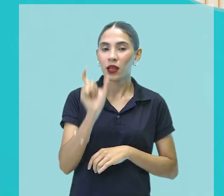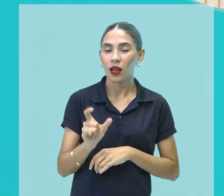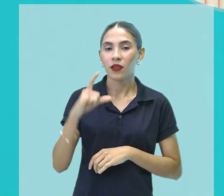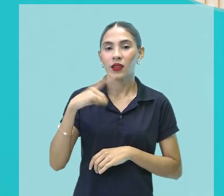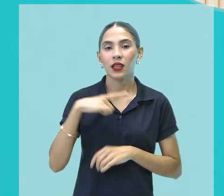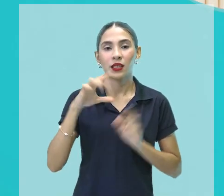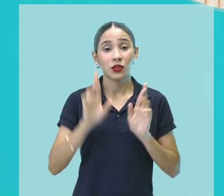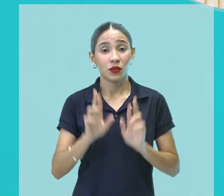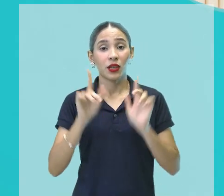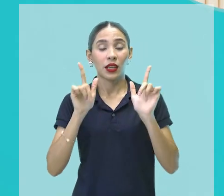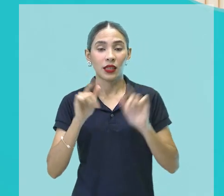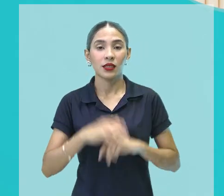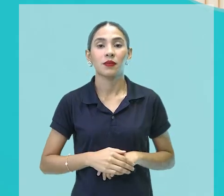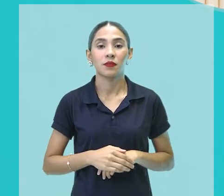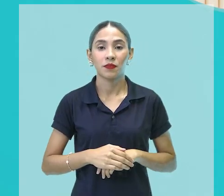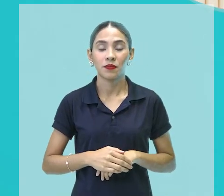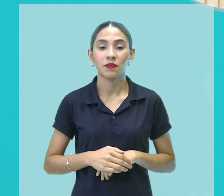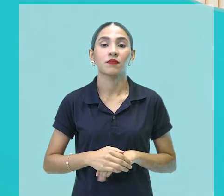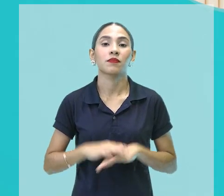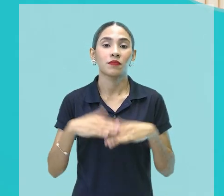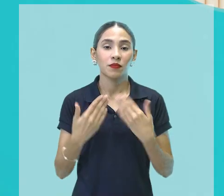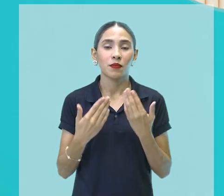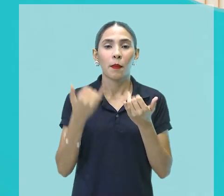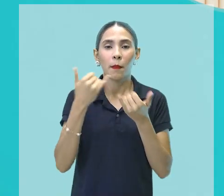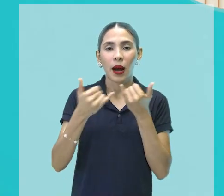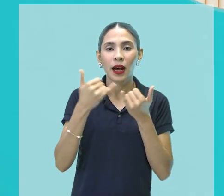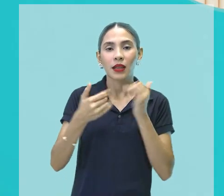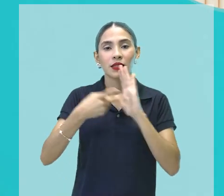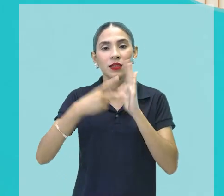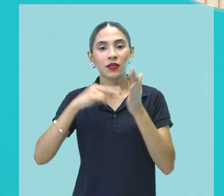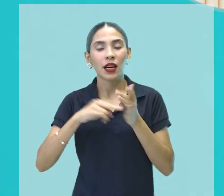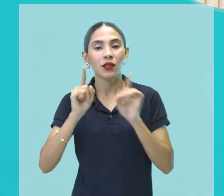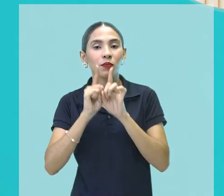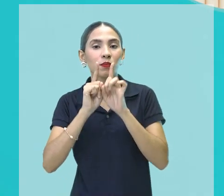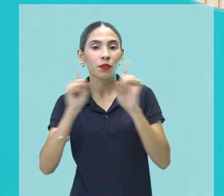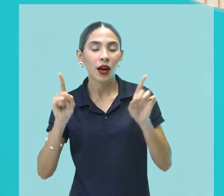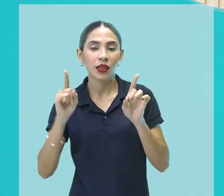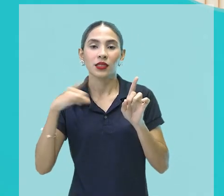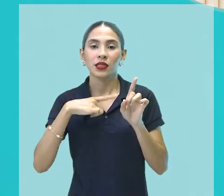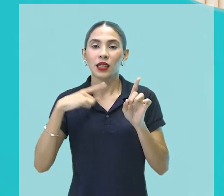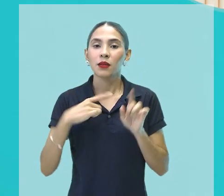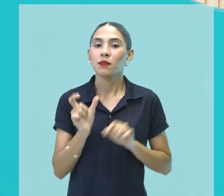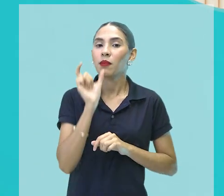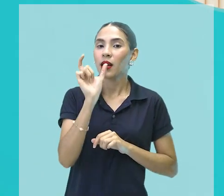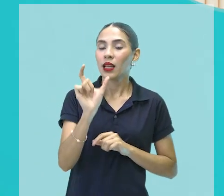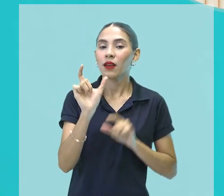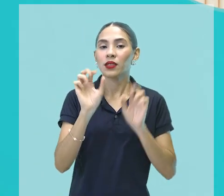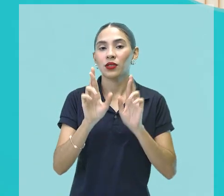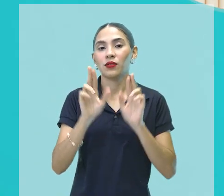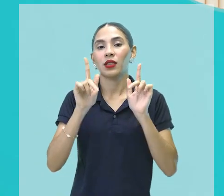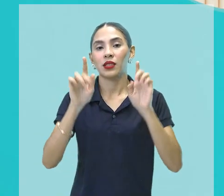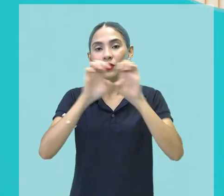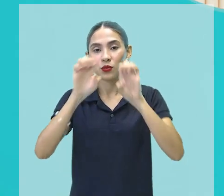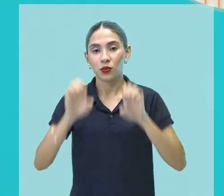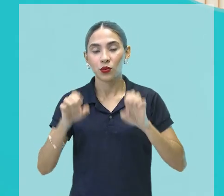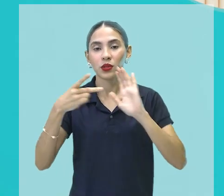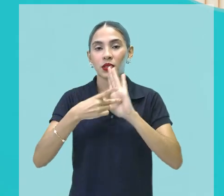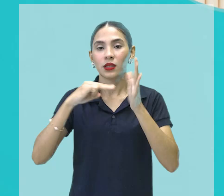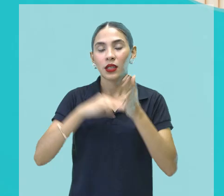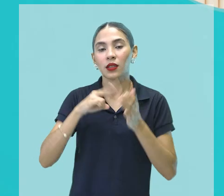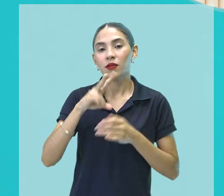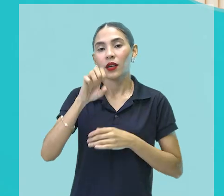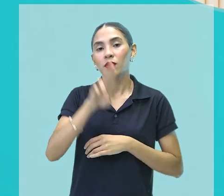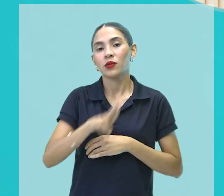têm diferença entre elas, dizem basicamente a mesma coisa, mas são palavras que têm significados, né, que vão